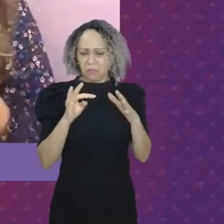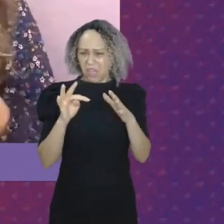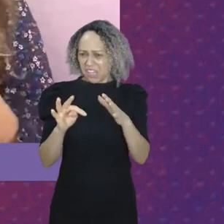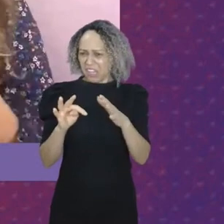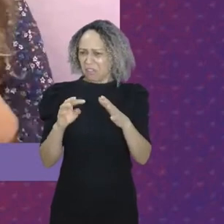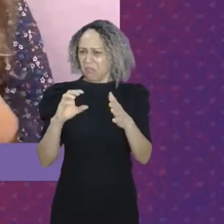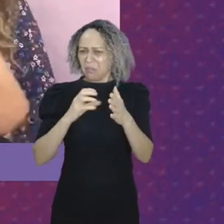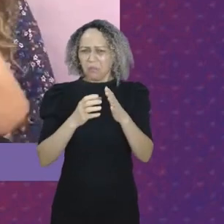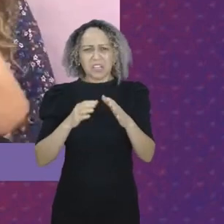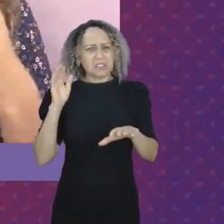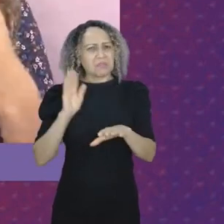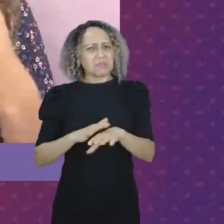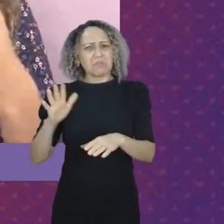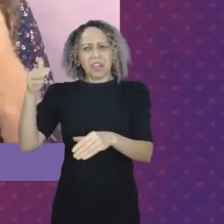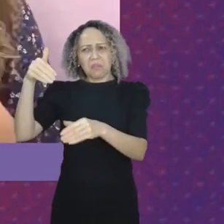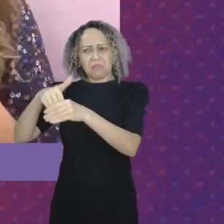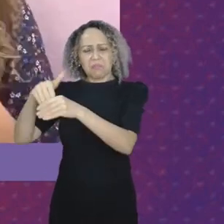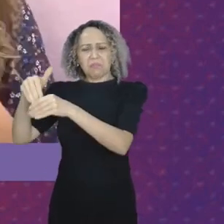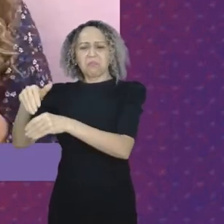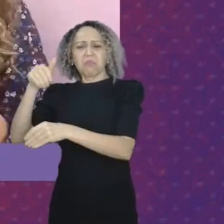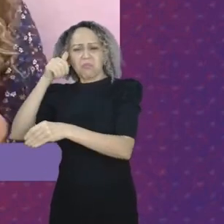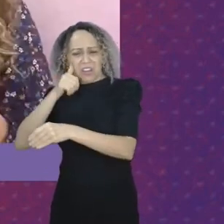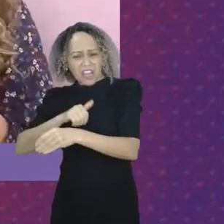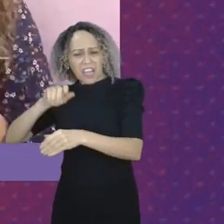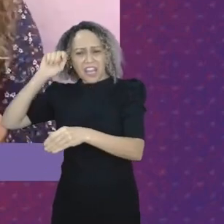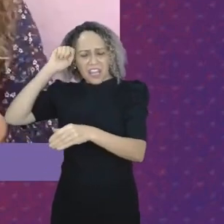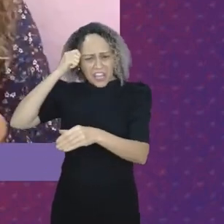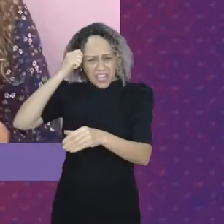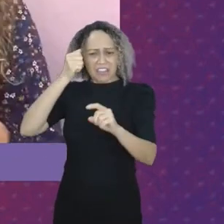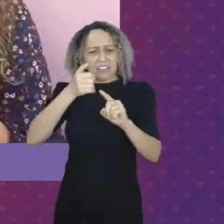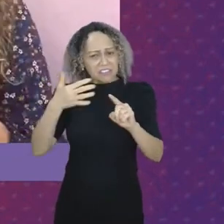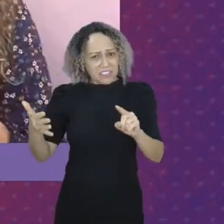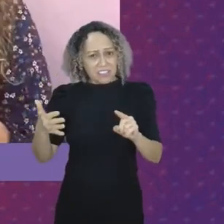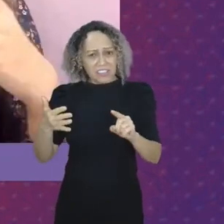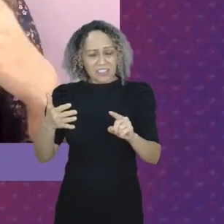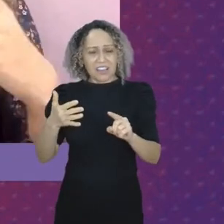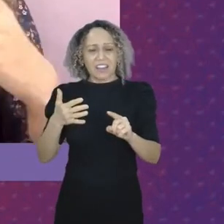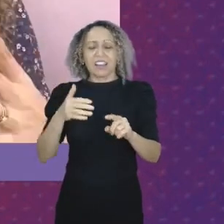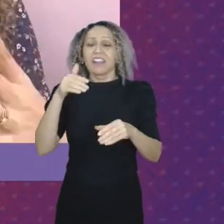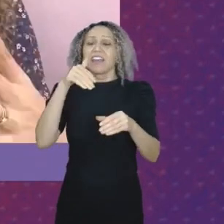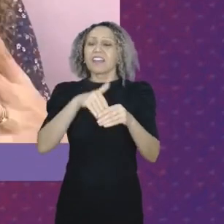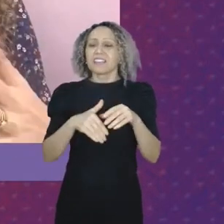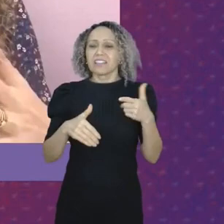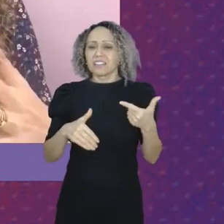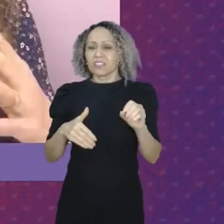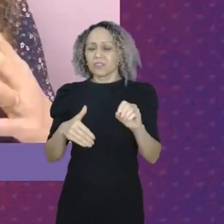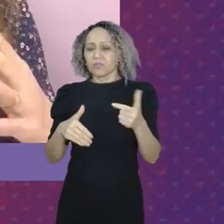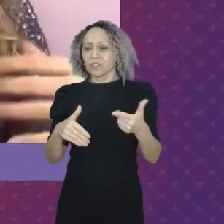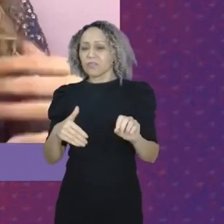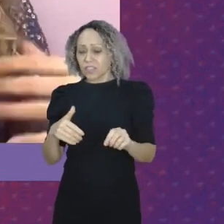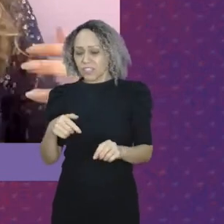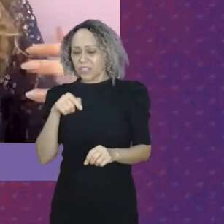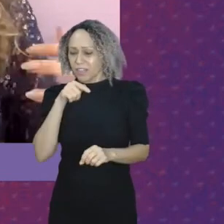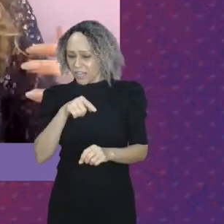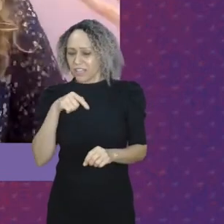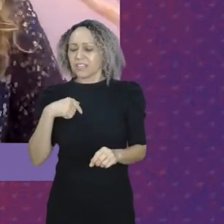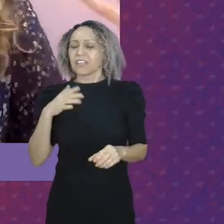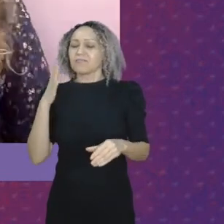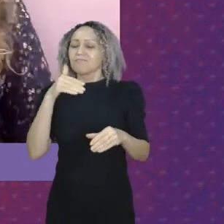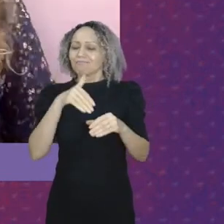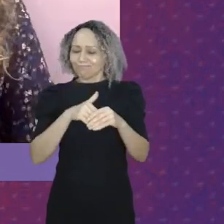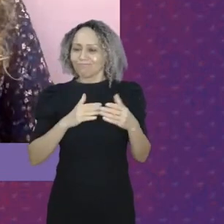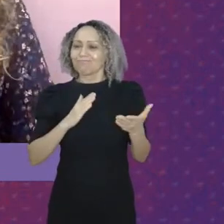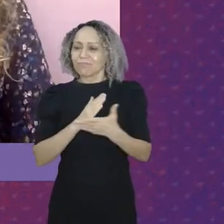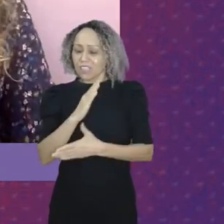elegeu mulheres, negros e LGBTQIA+, na eleição de 2020, que é a eleição que eu fiz parte. E tenho certeza que a gente vai ampliar